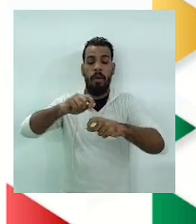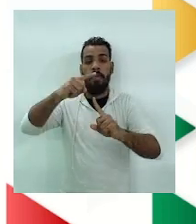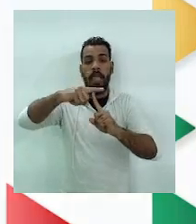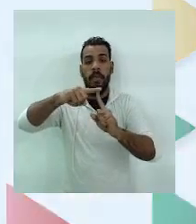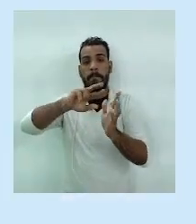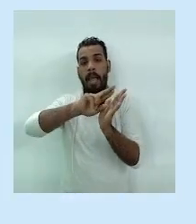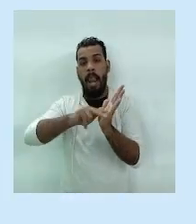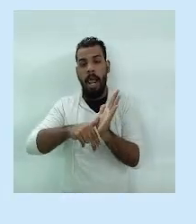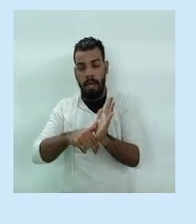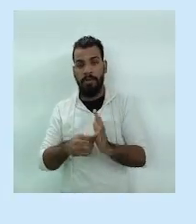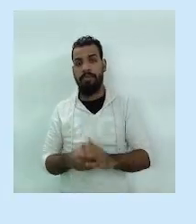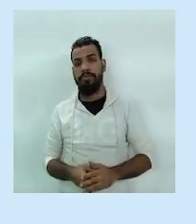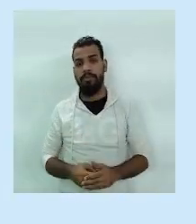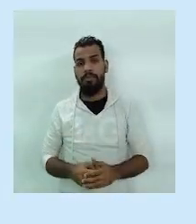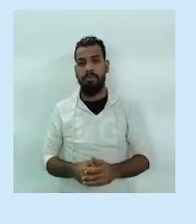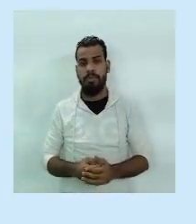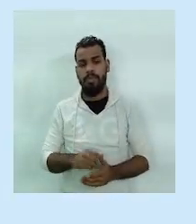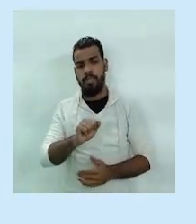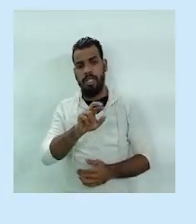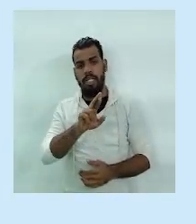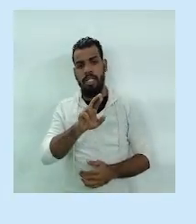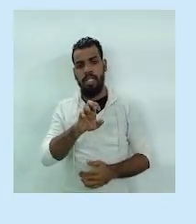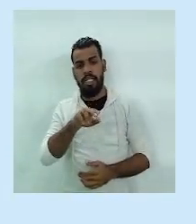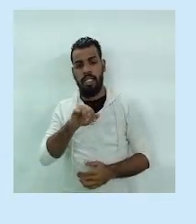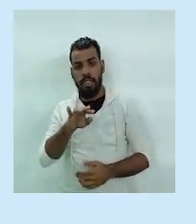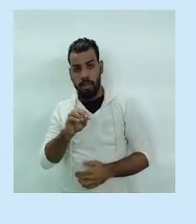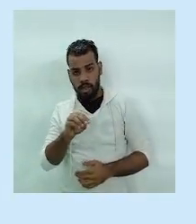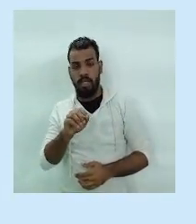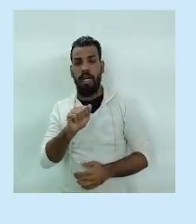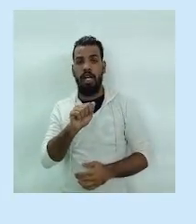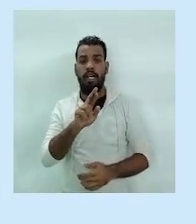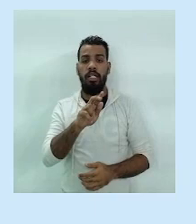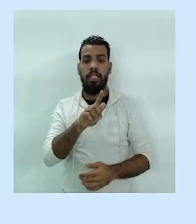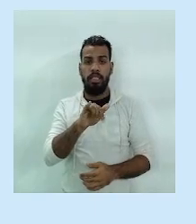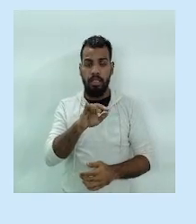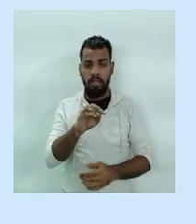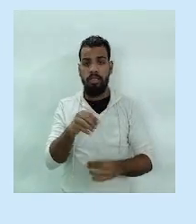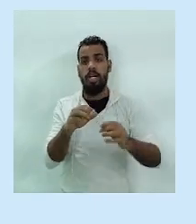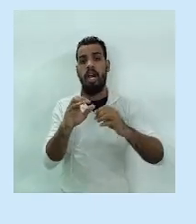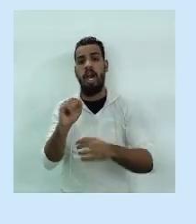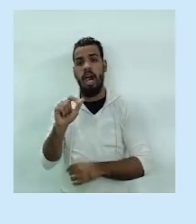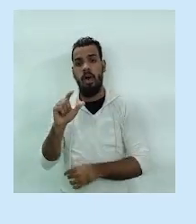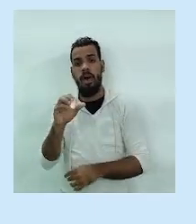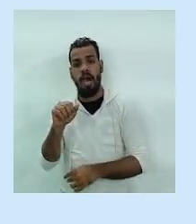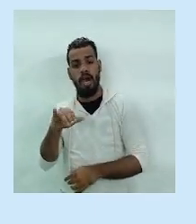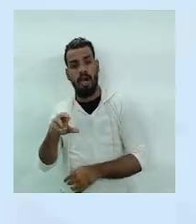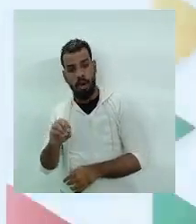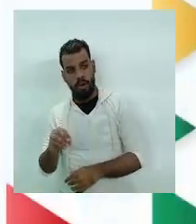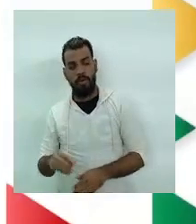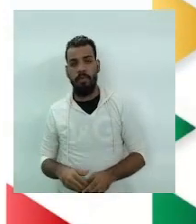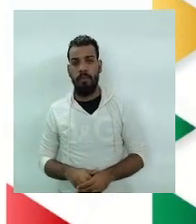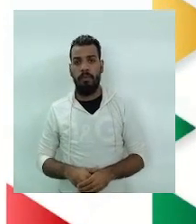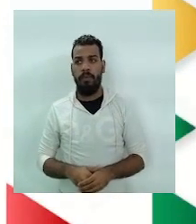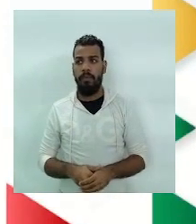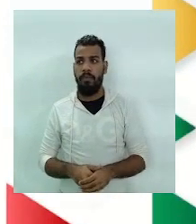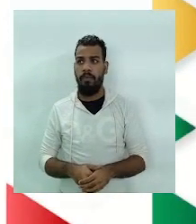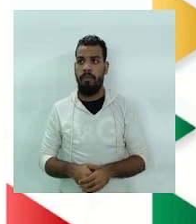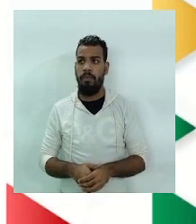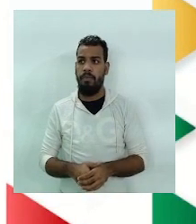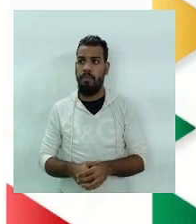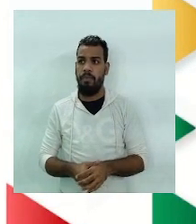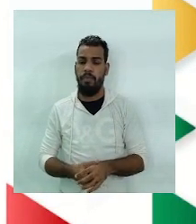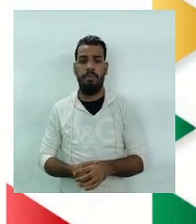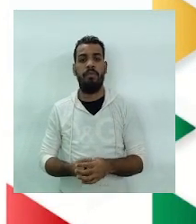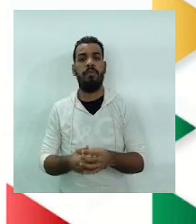sedimentares. Lembrando, o arenito, o argilito e o calcário. O arenito é formado por grãos de quartzo, o argilito formado